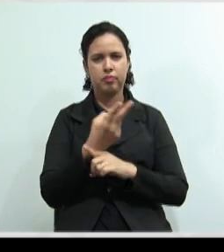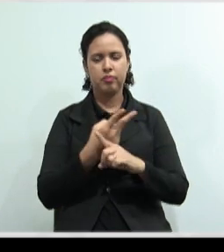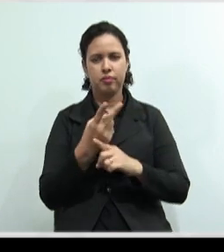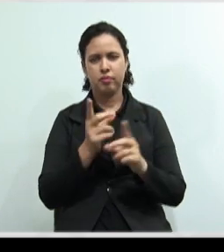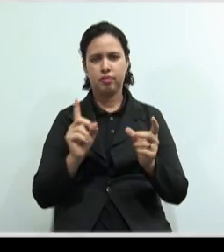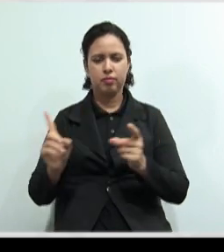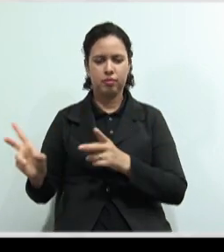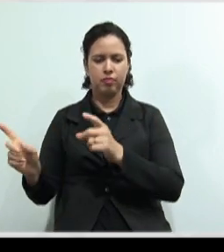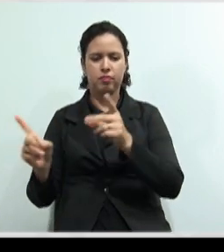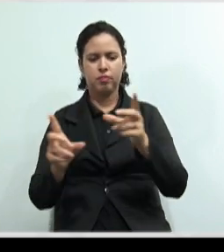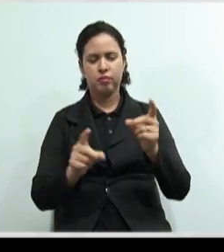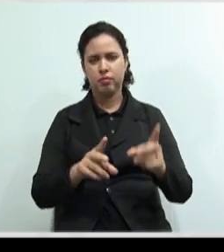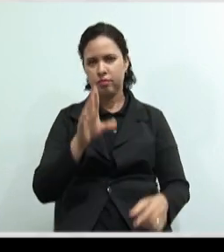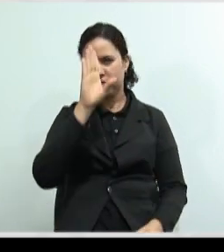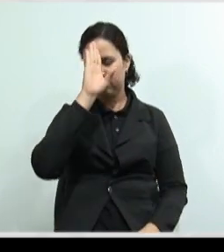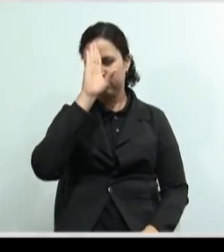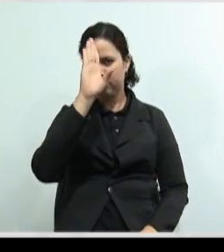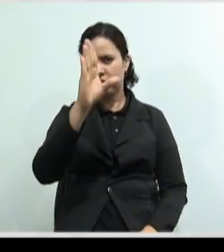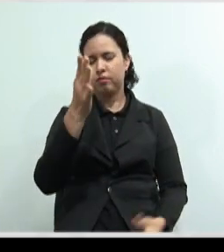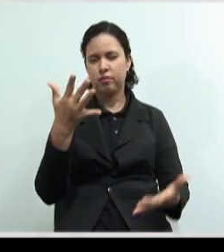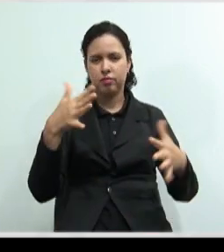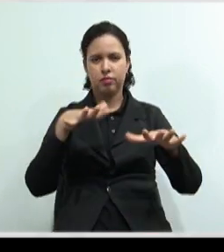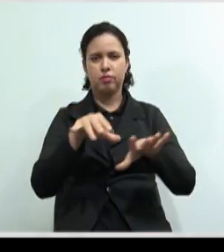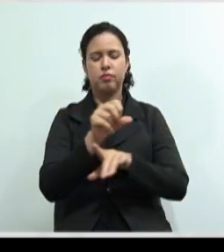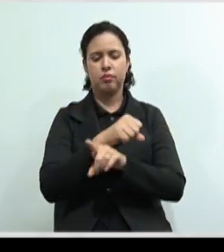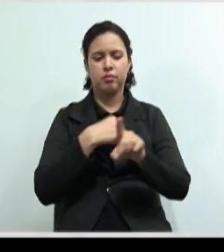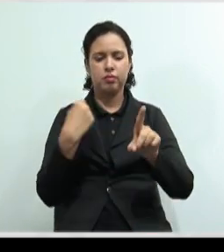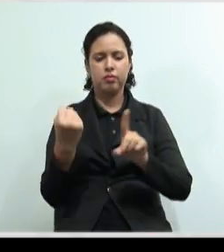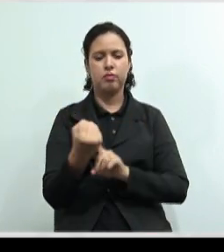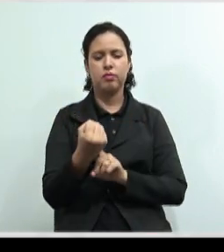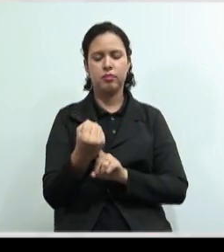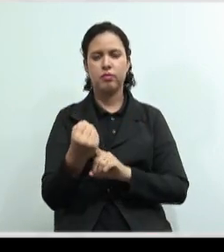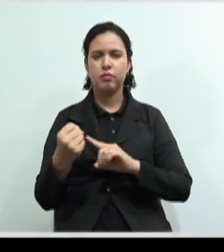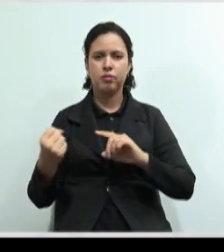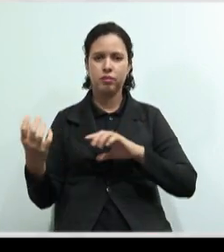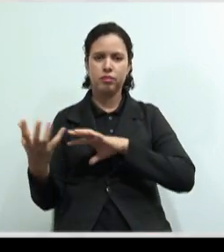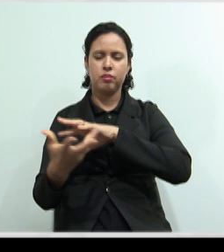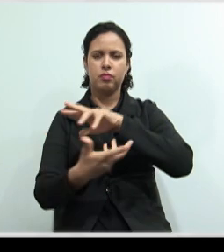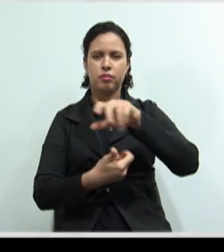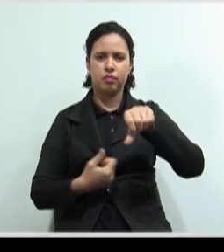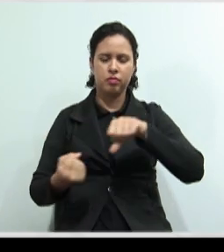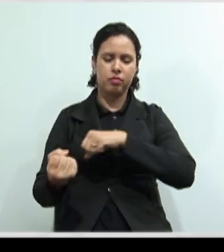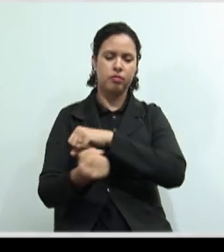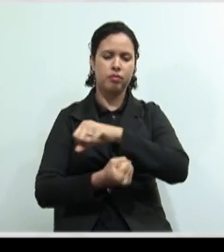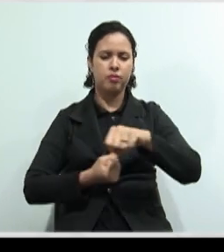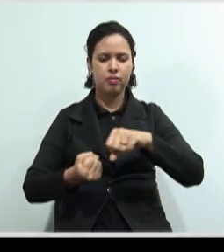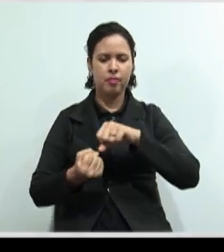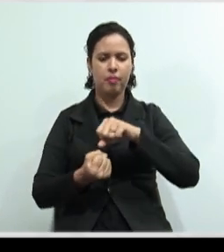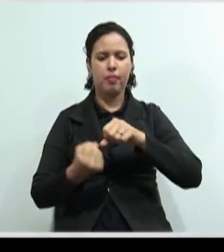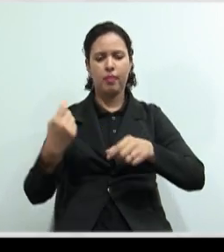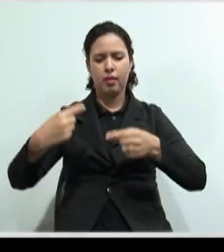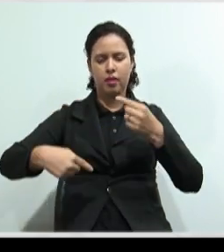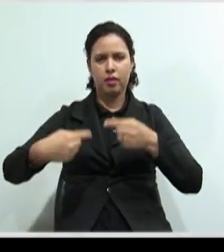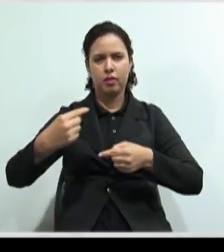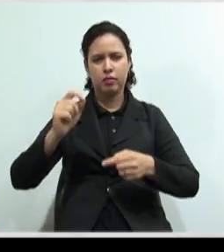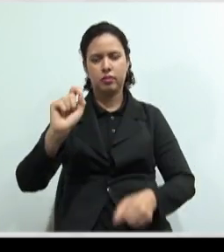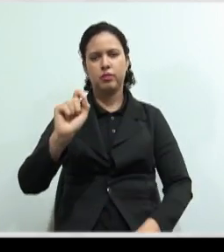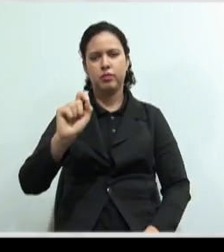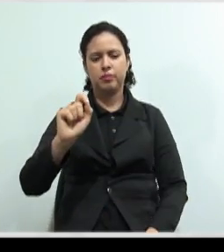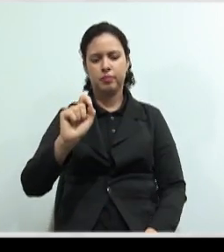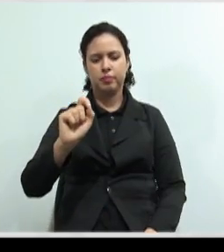um dos princípios da inclusão social e da sustentabilidade. Então, a gente está discutindo aqui na sala a